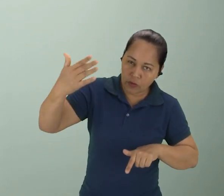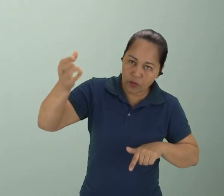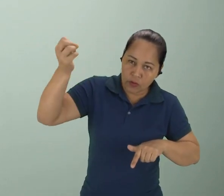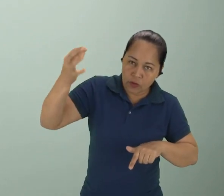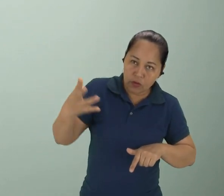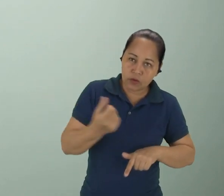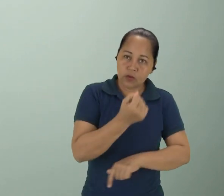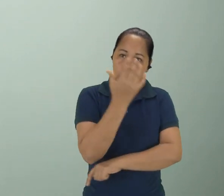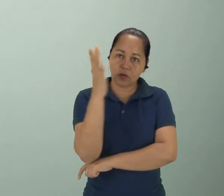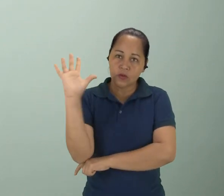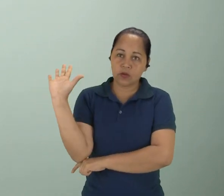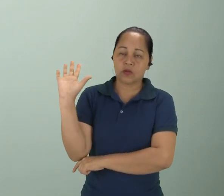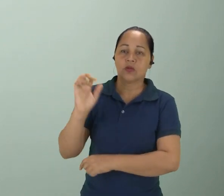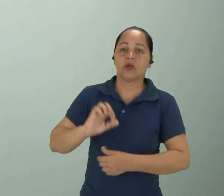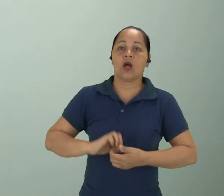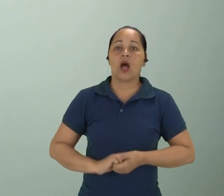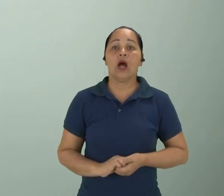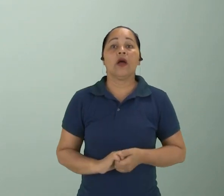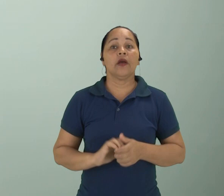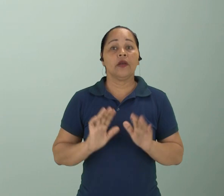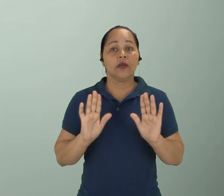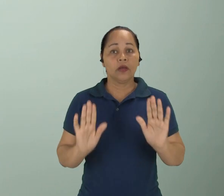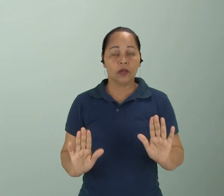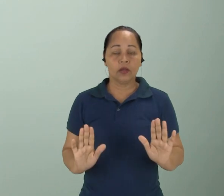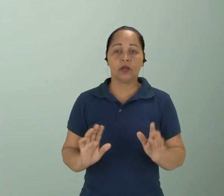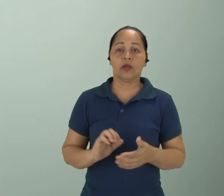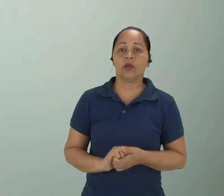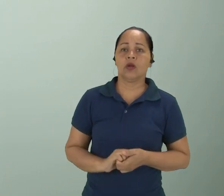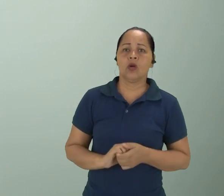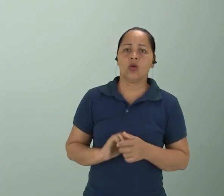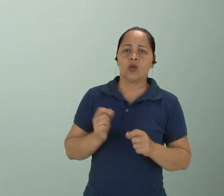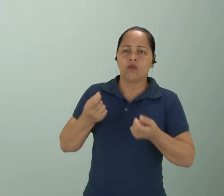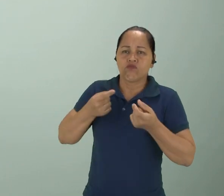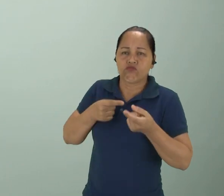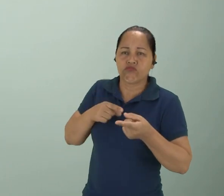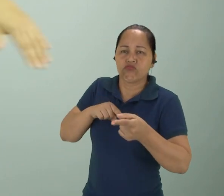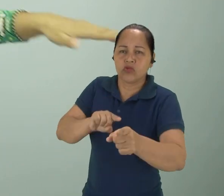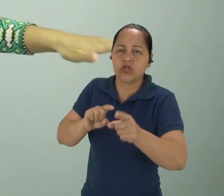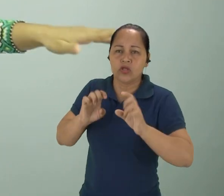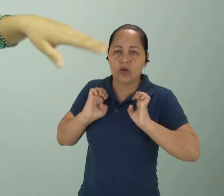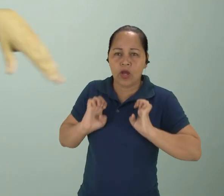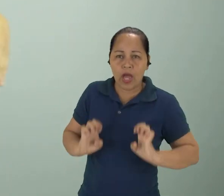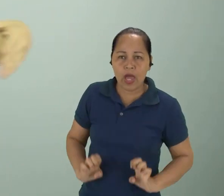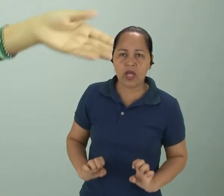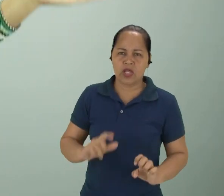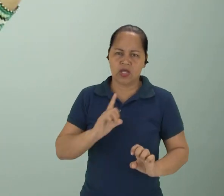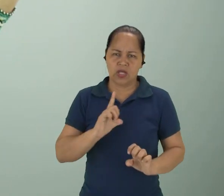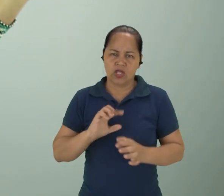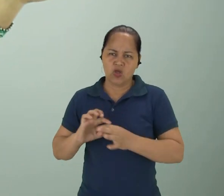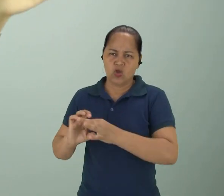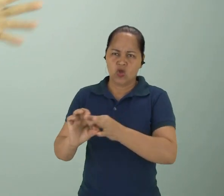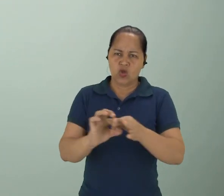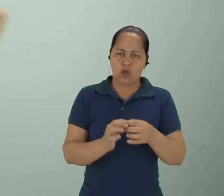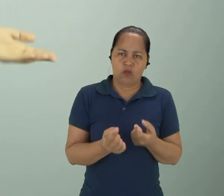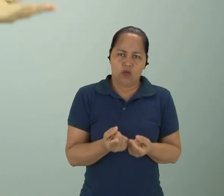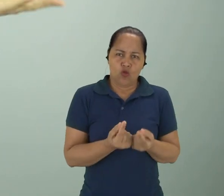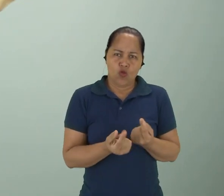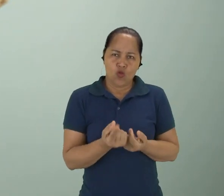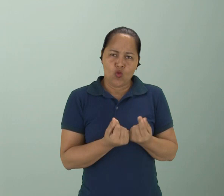pouco então são desafios éticos por que em vez daquela economia selvagem